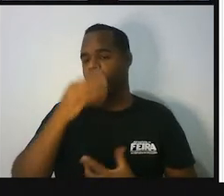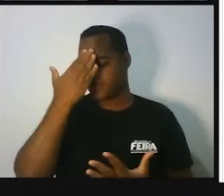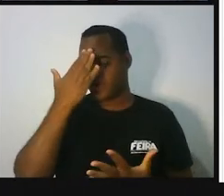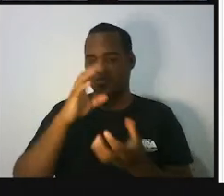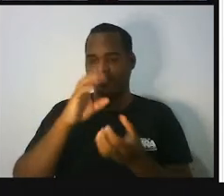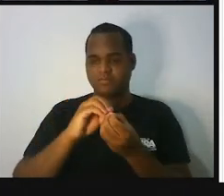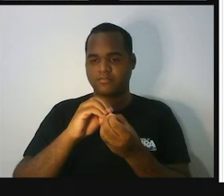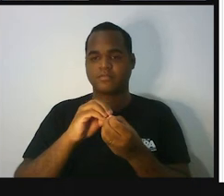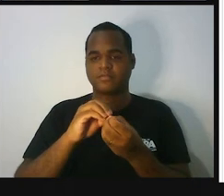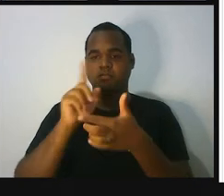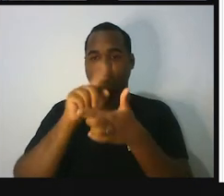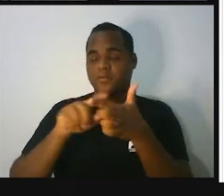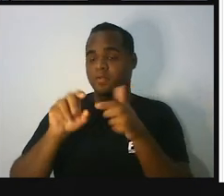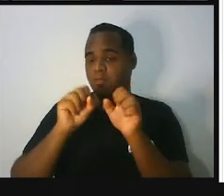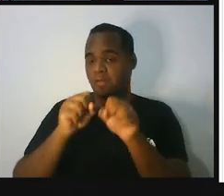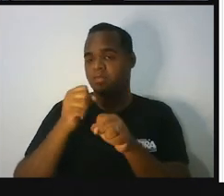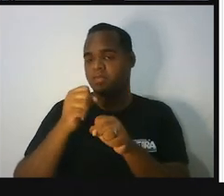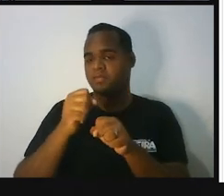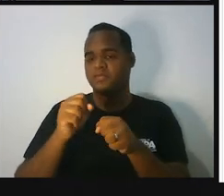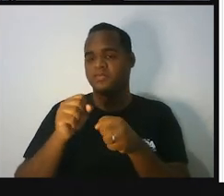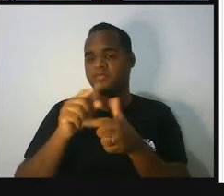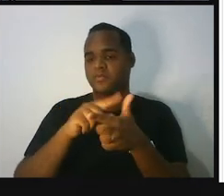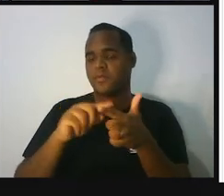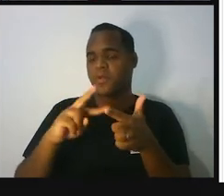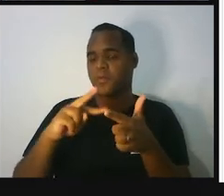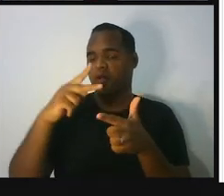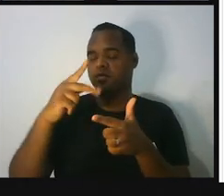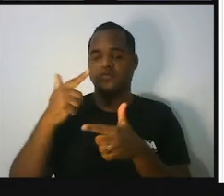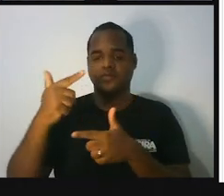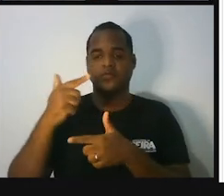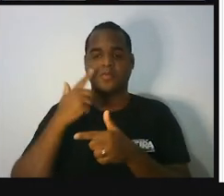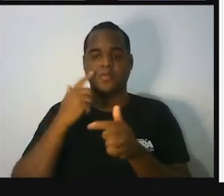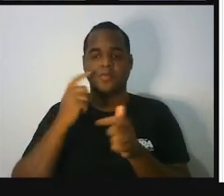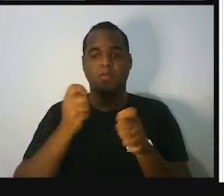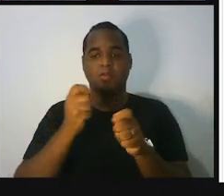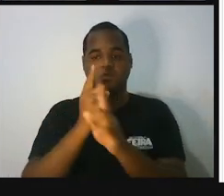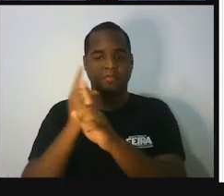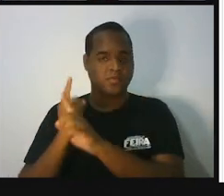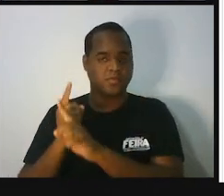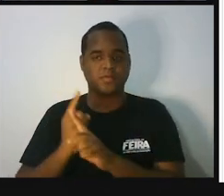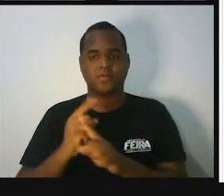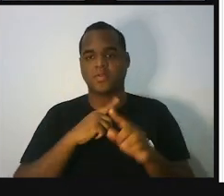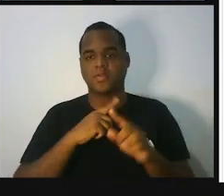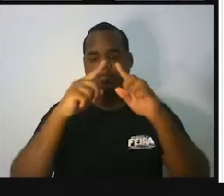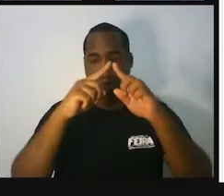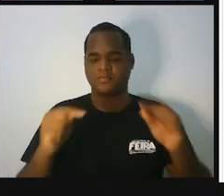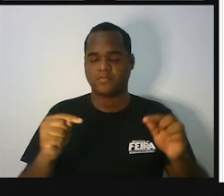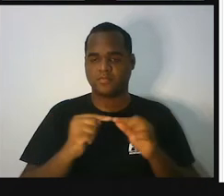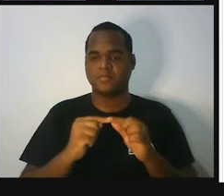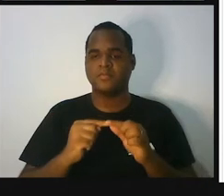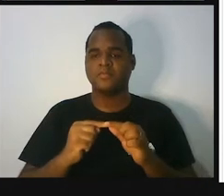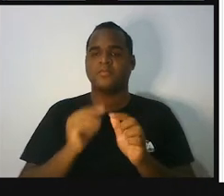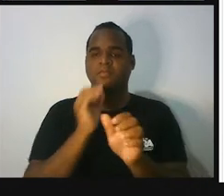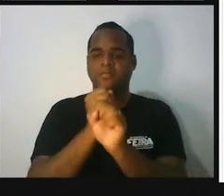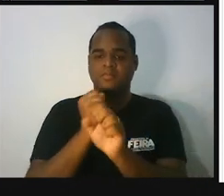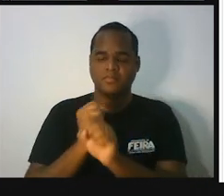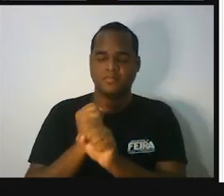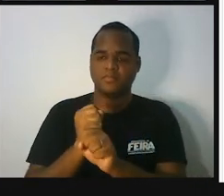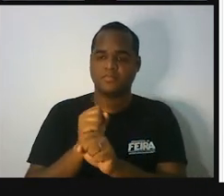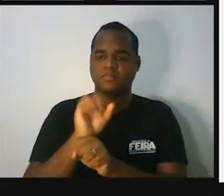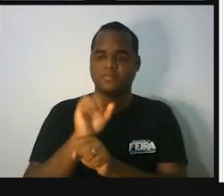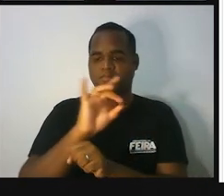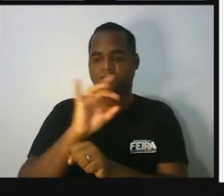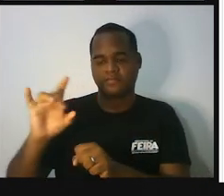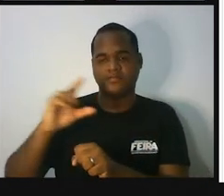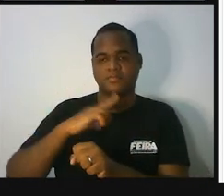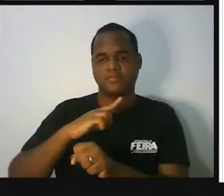quadrado, fazer uma divisão no quadrado e encontrar dois triângulos. a soma de cada ângulo